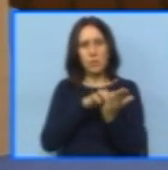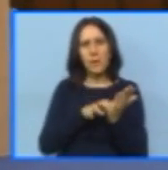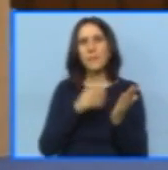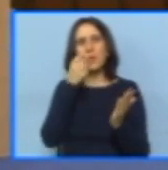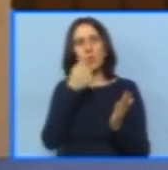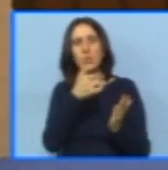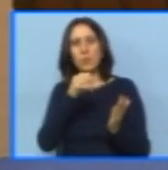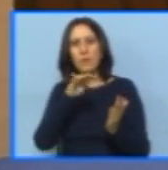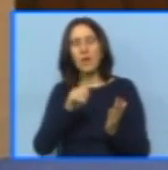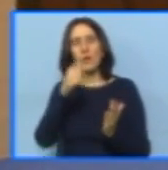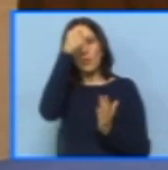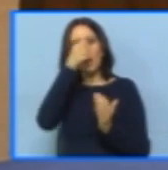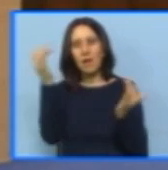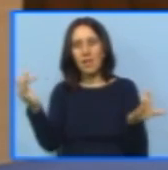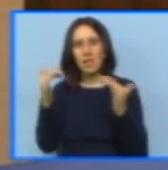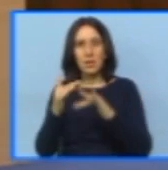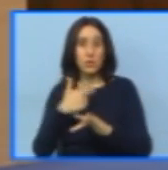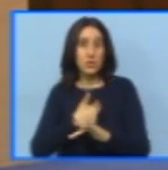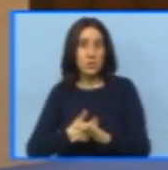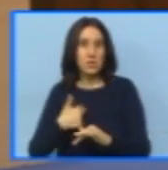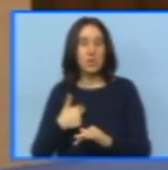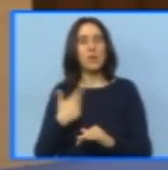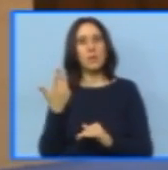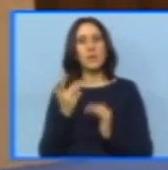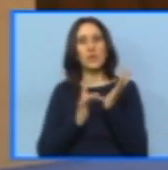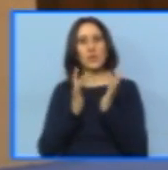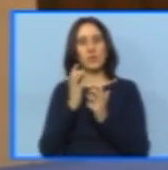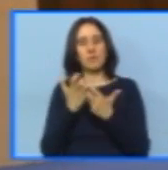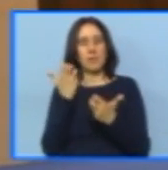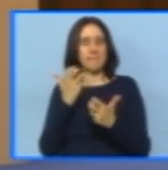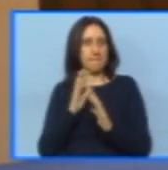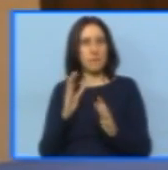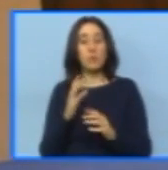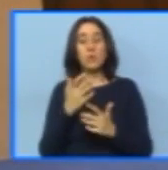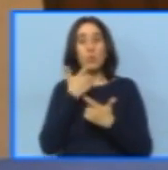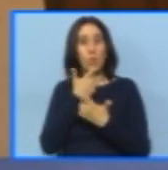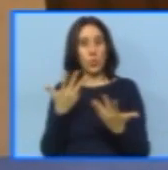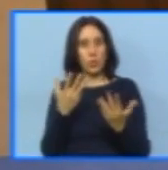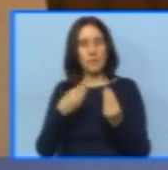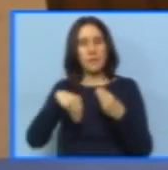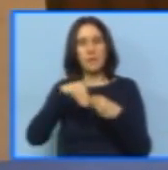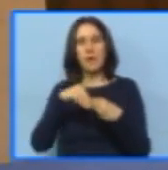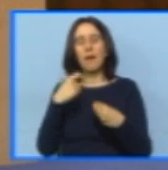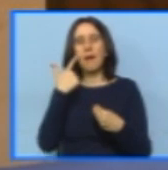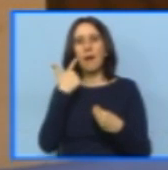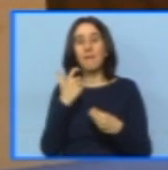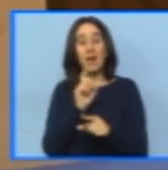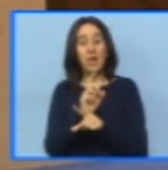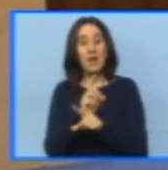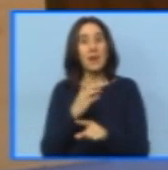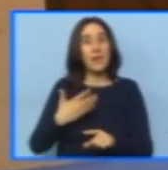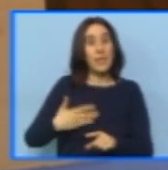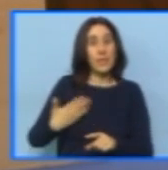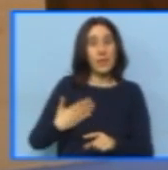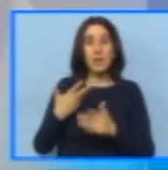reunião dominical dos cristãos, da questão das marcas de Jesus, enfim, para além de tudo isso, talvez ainda pudesse, a propósito disto do medo e